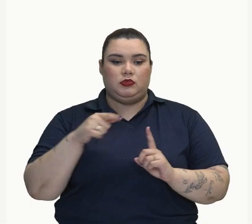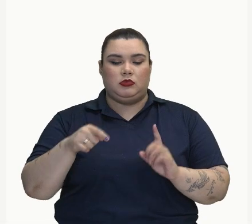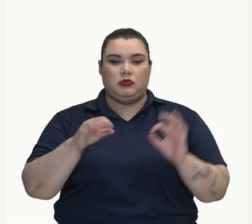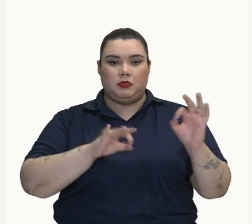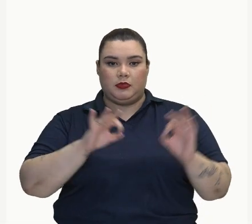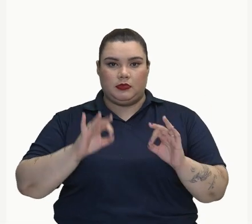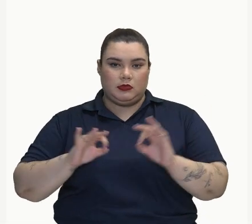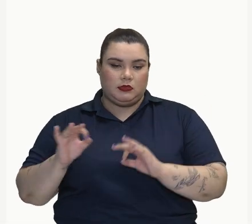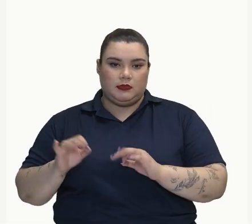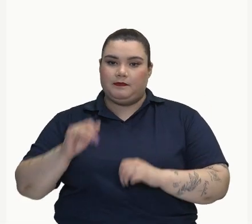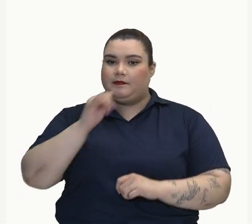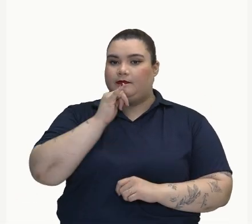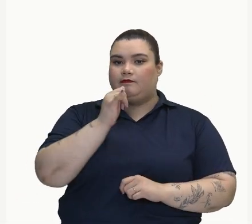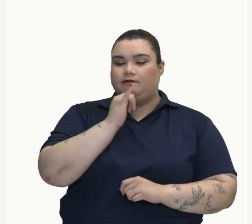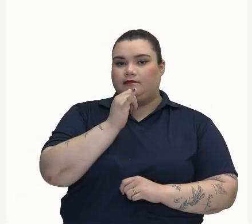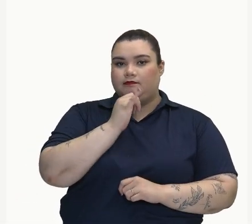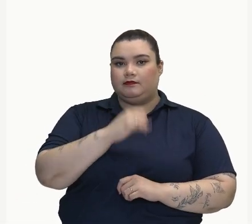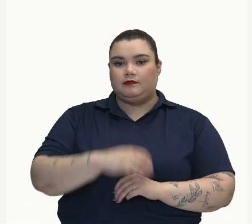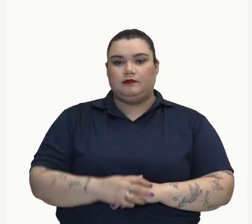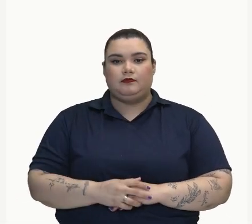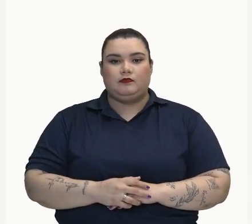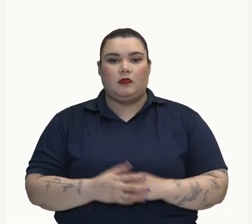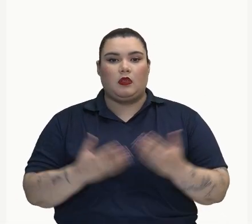globalização. Como?